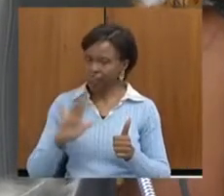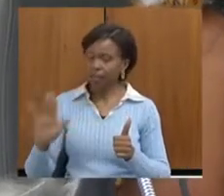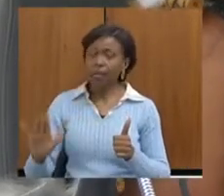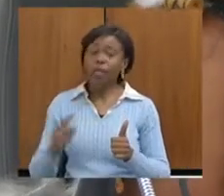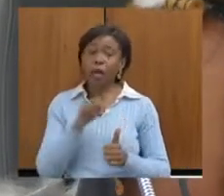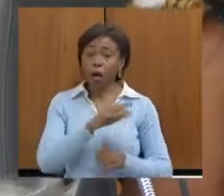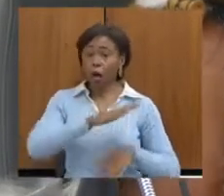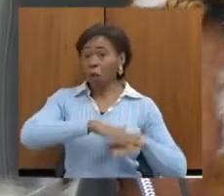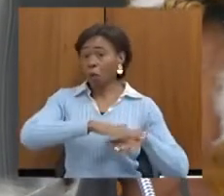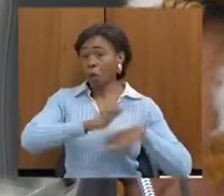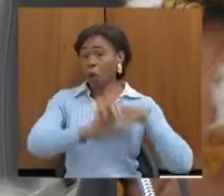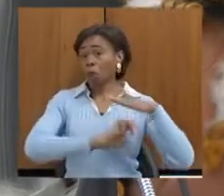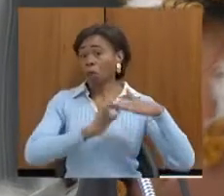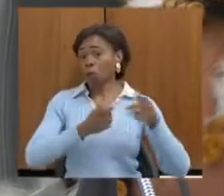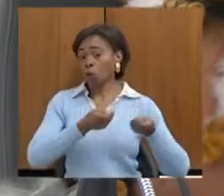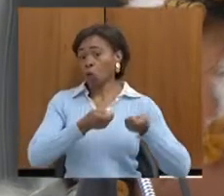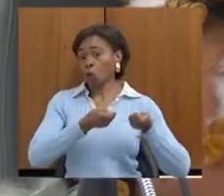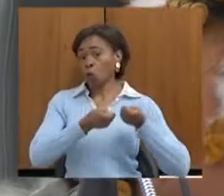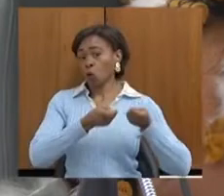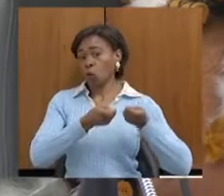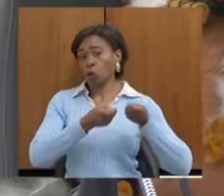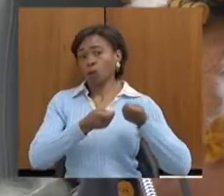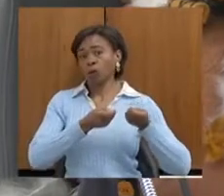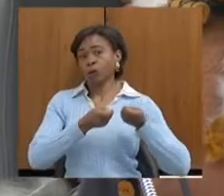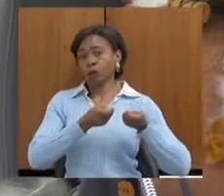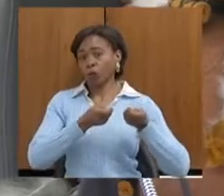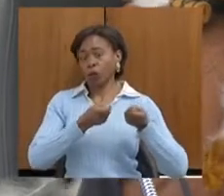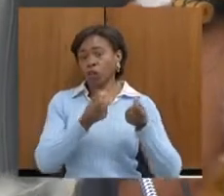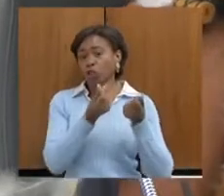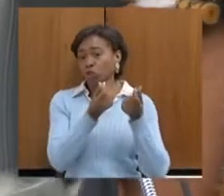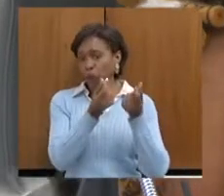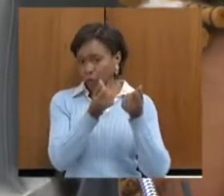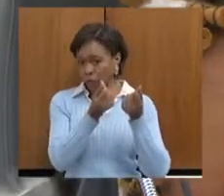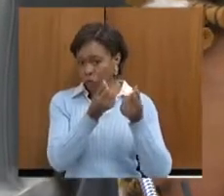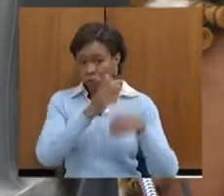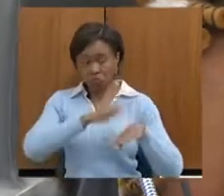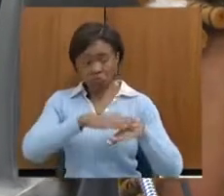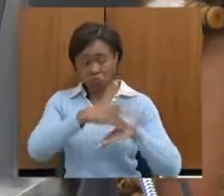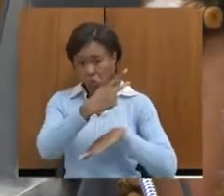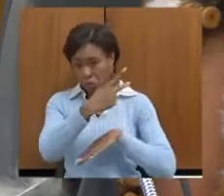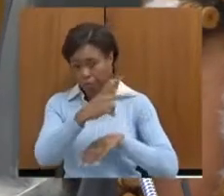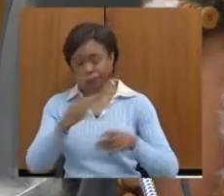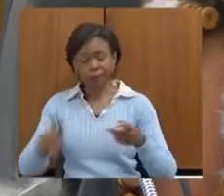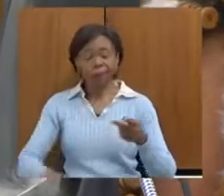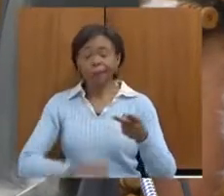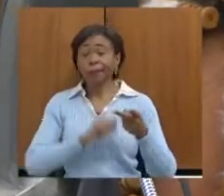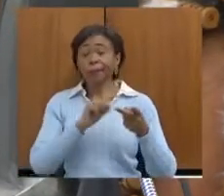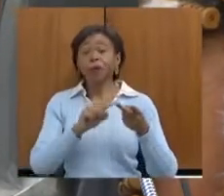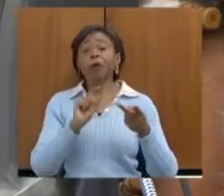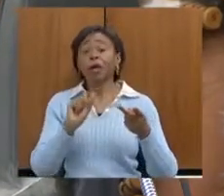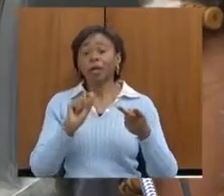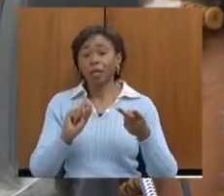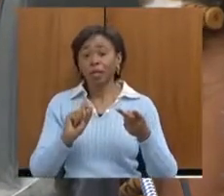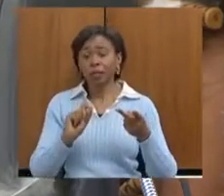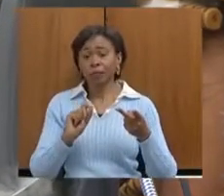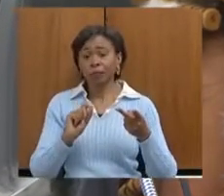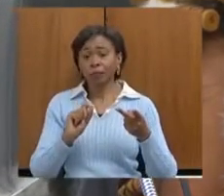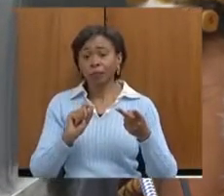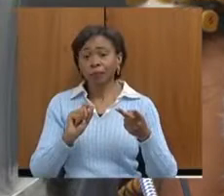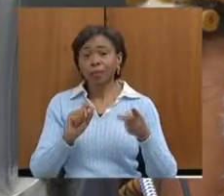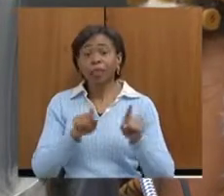a empresa controla o dinheiro e aí ela faz o jeito que ela quer segunda coisa ela individualizou ao